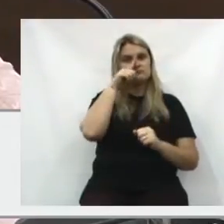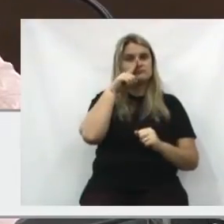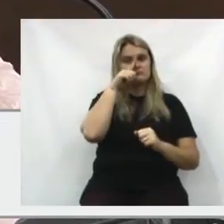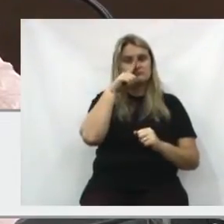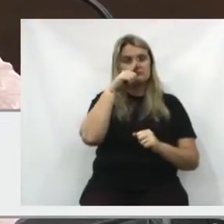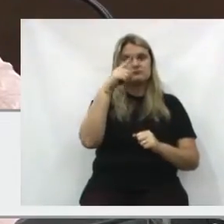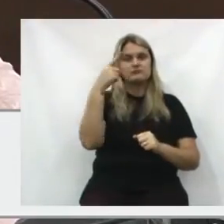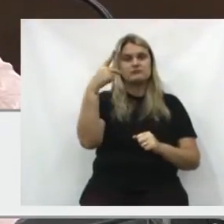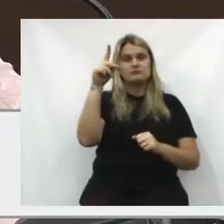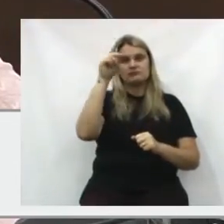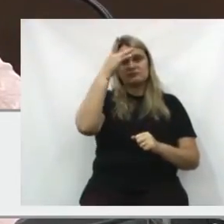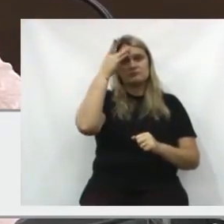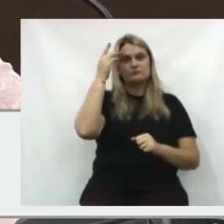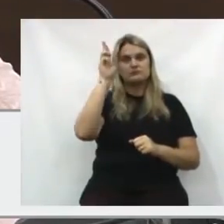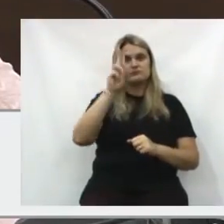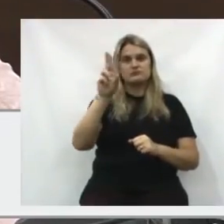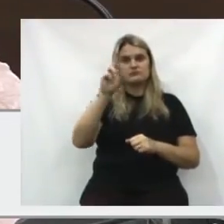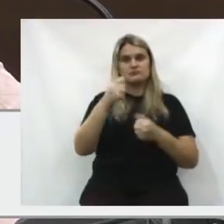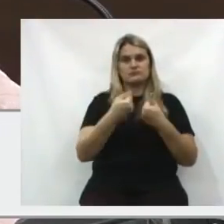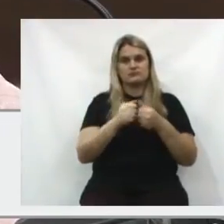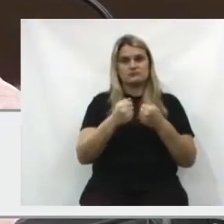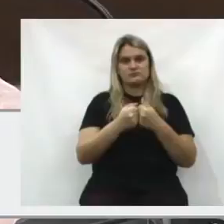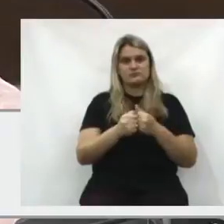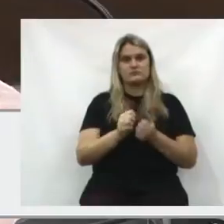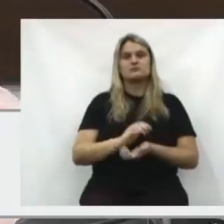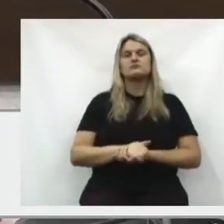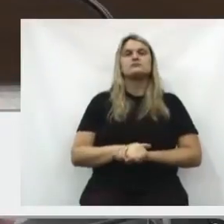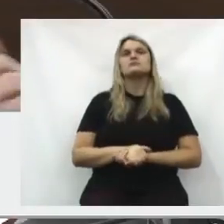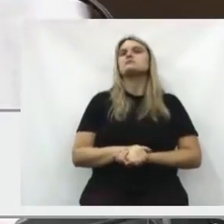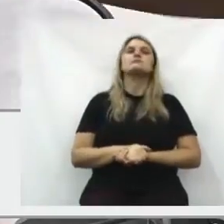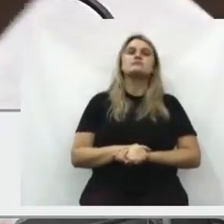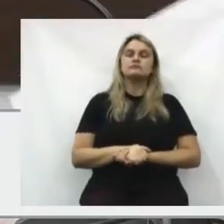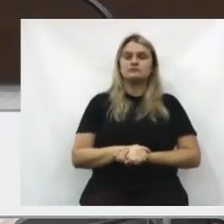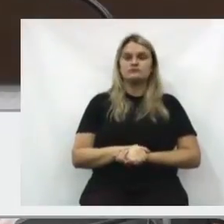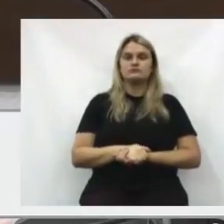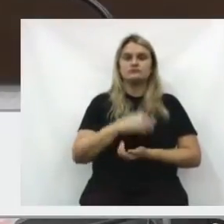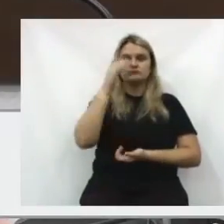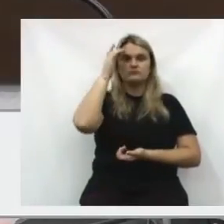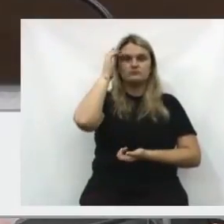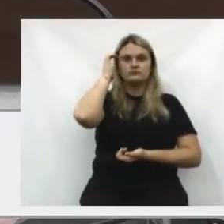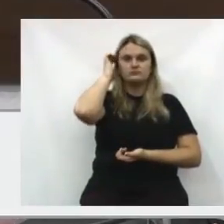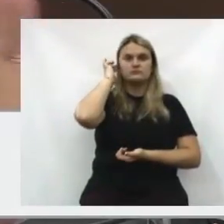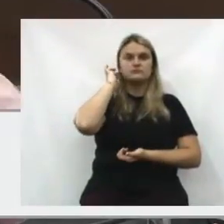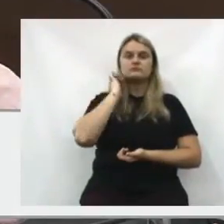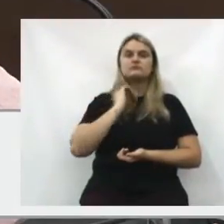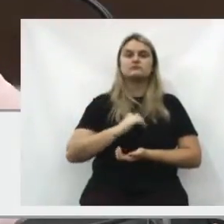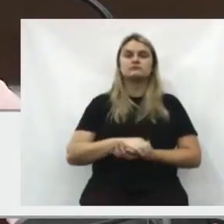efetiva diminuição dos riscos para quem utiliza o transporte coletivo.